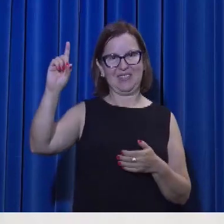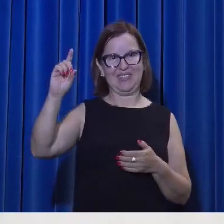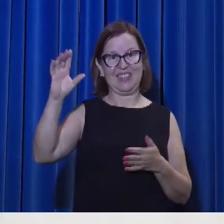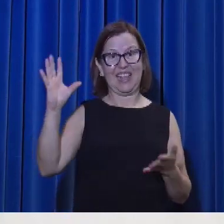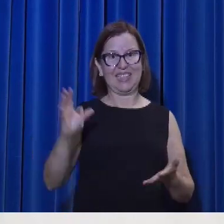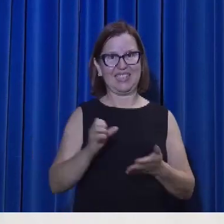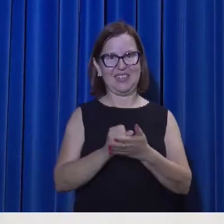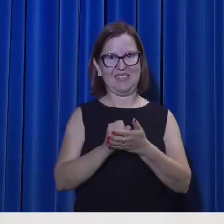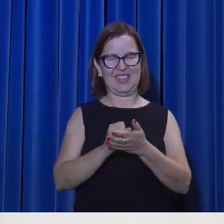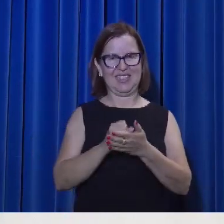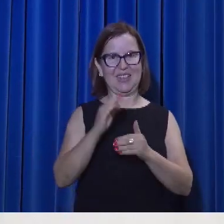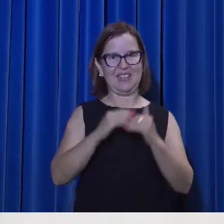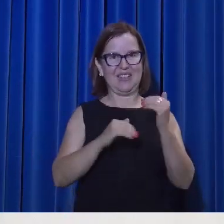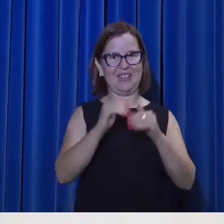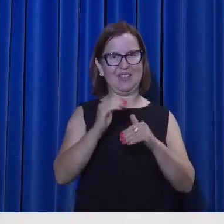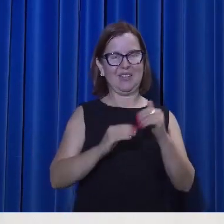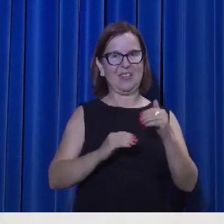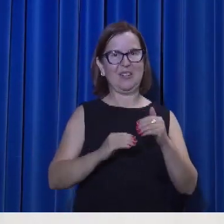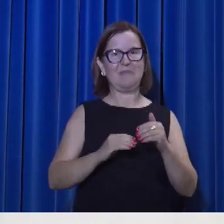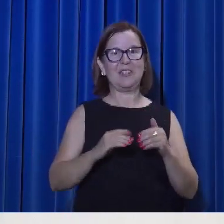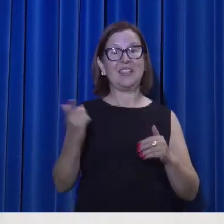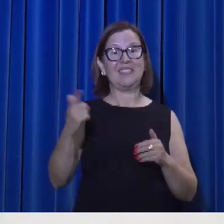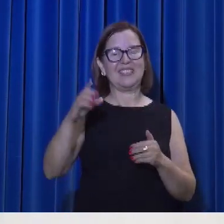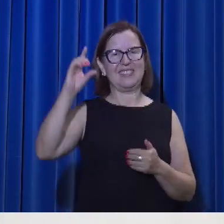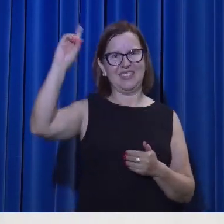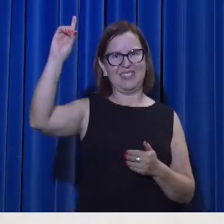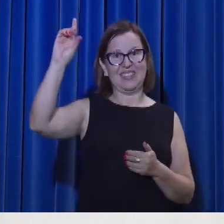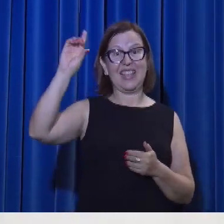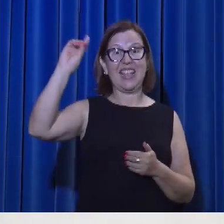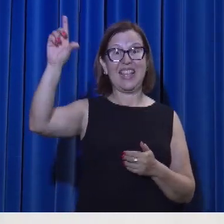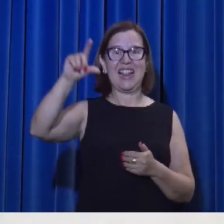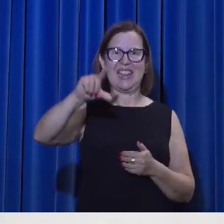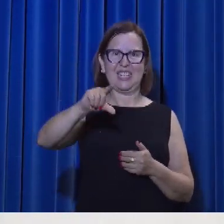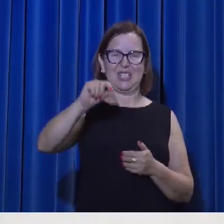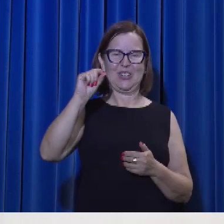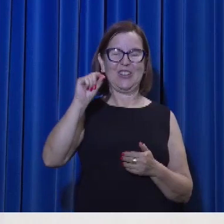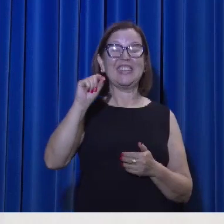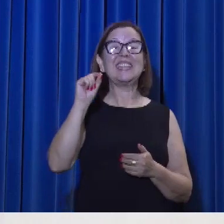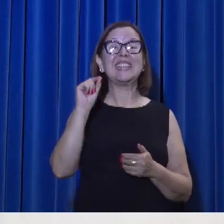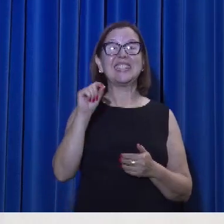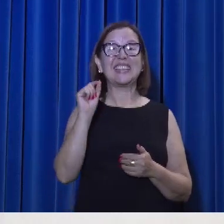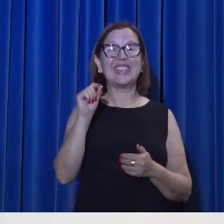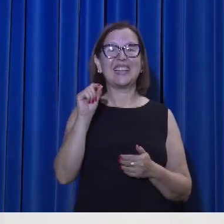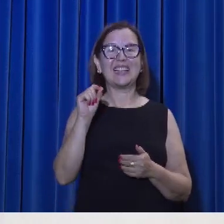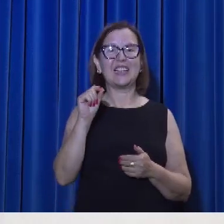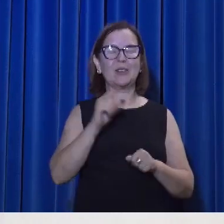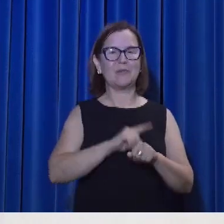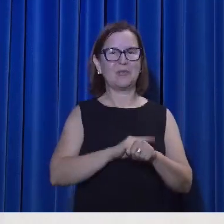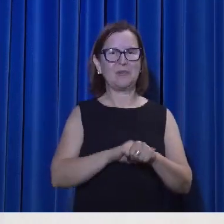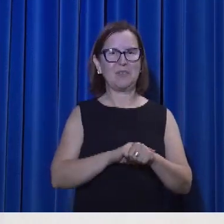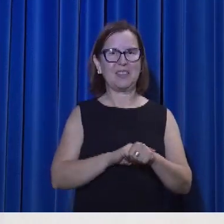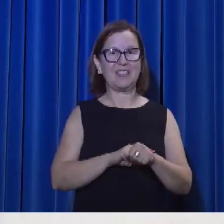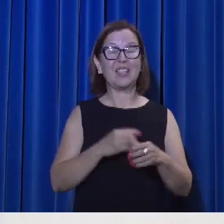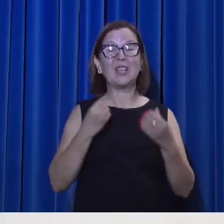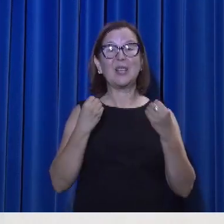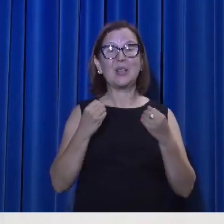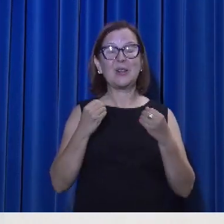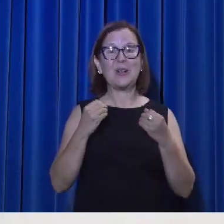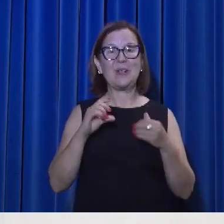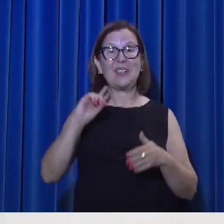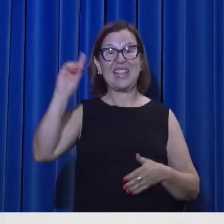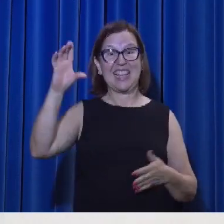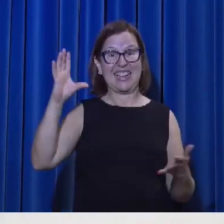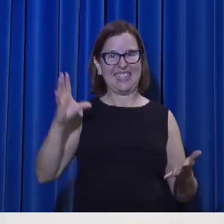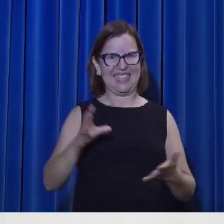Deus. É Ele quem escolhe quem, quando e como Ele vai